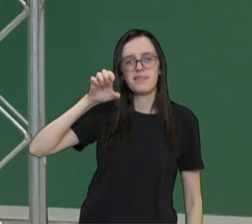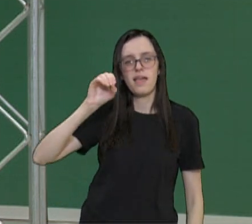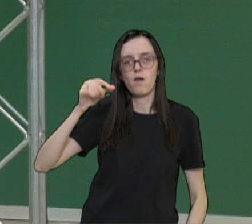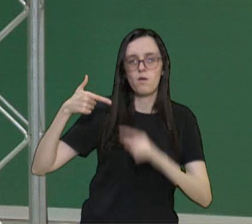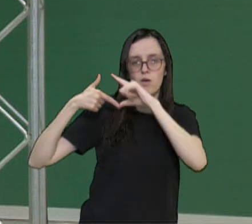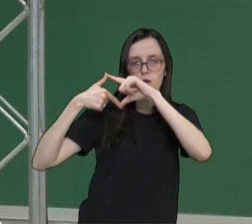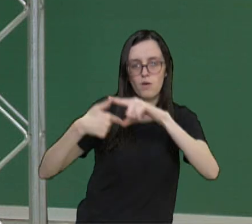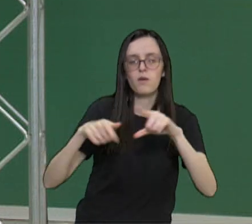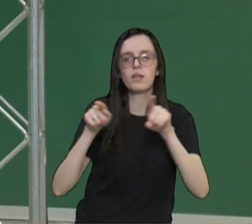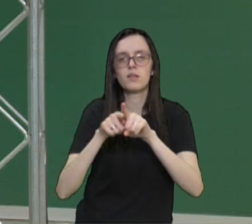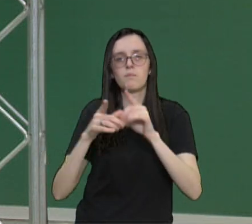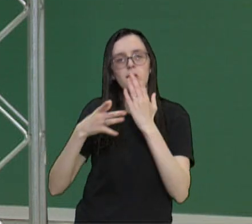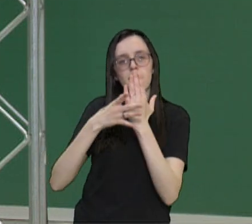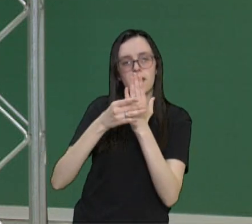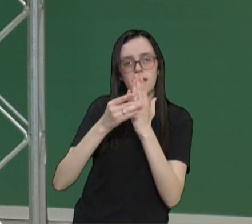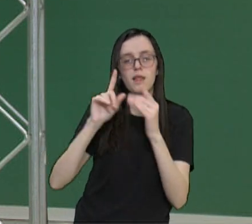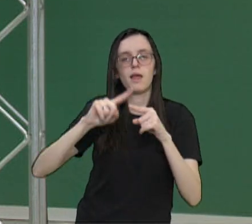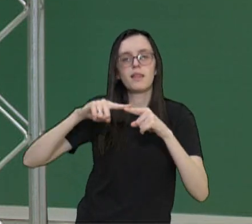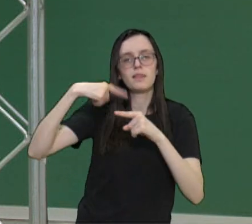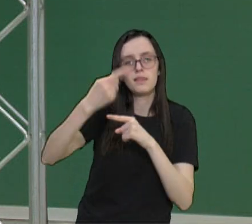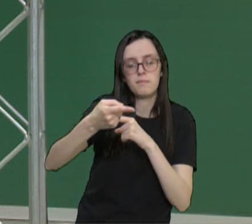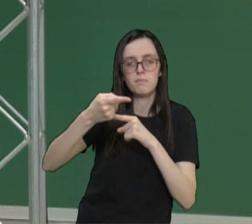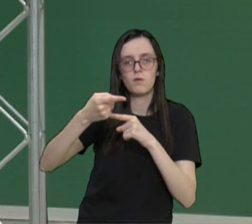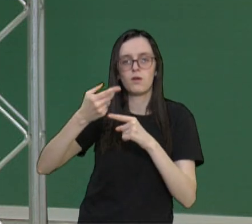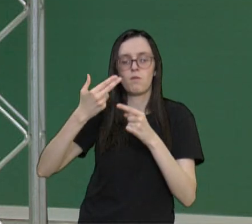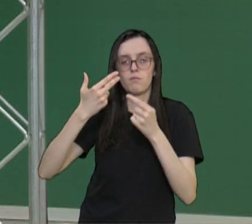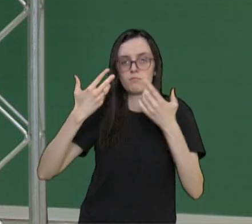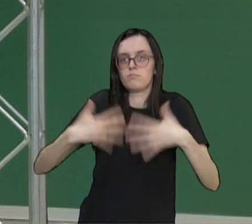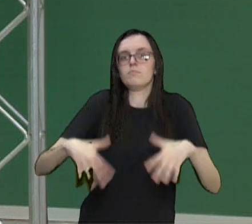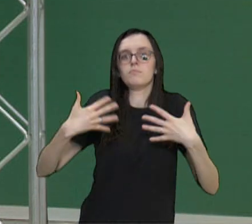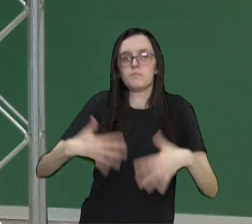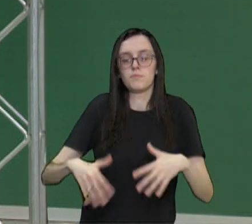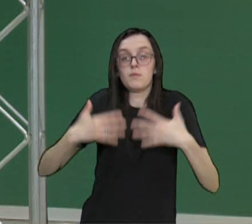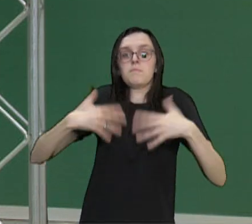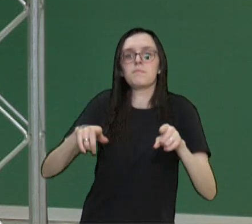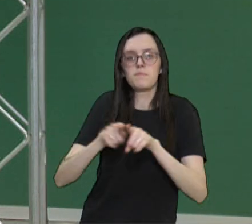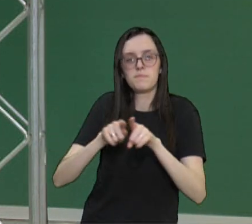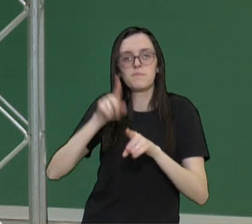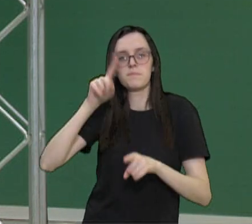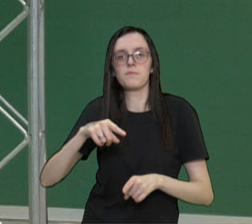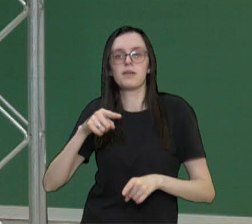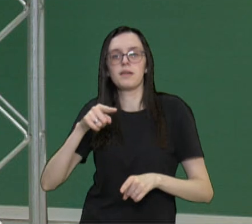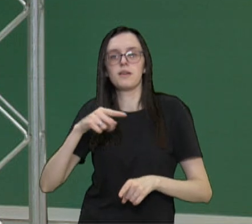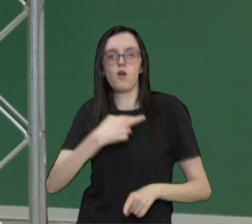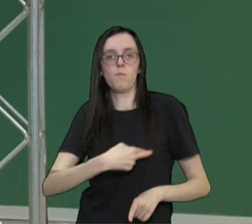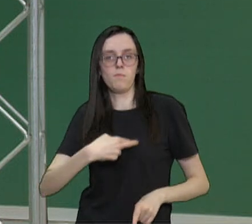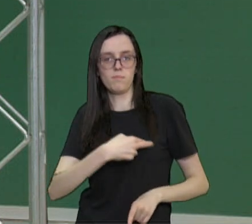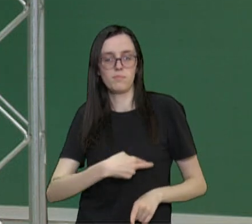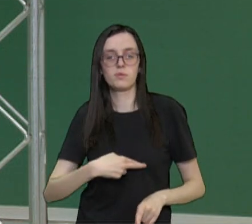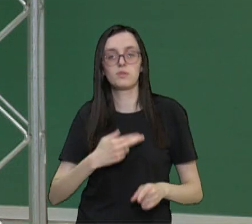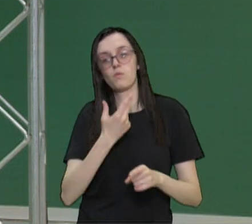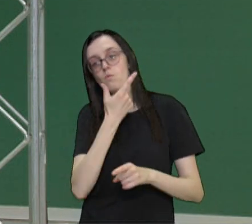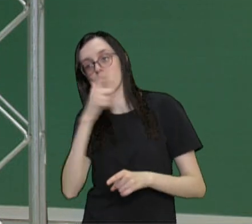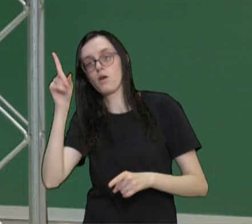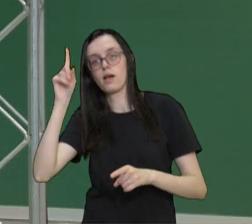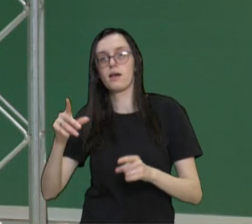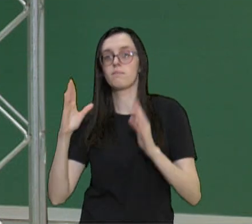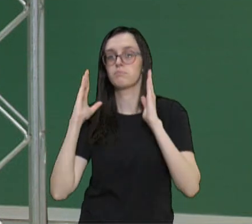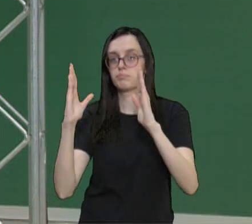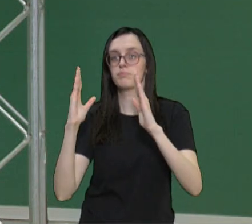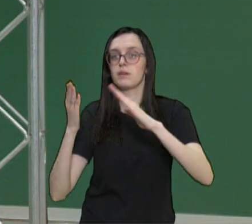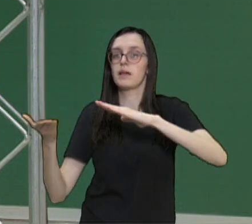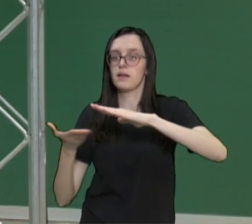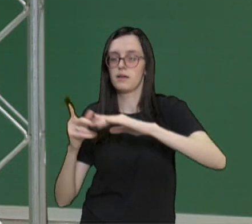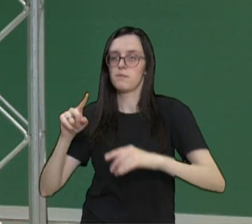Realismo, Impressionismo, Pós-Impressionismo para fechar a Idade Contemporânea. Tá? Na próxima aula a gente